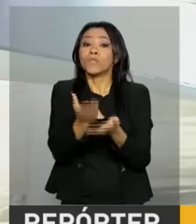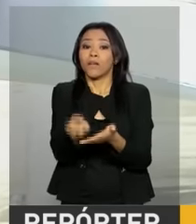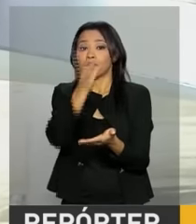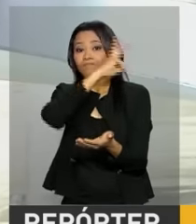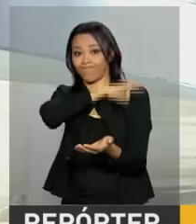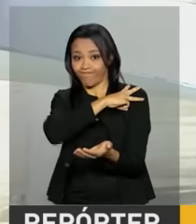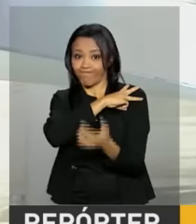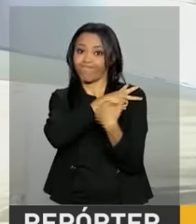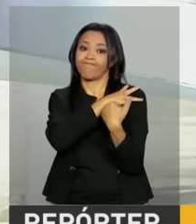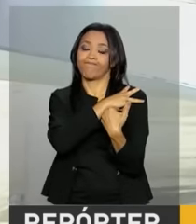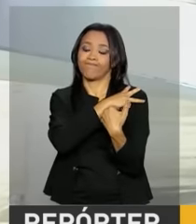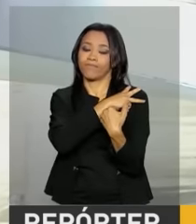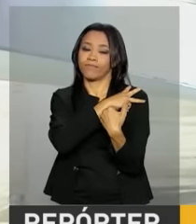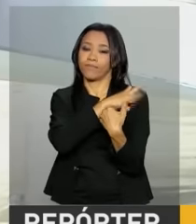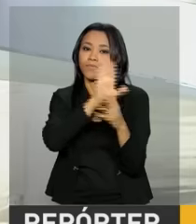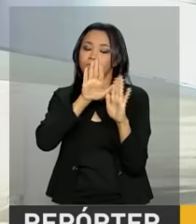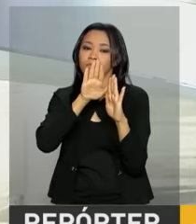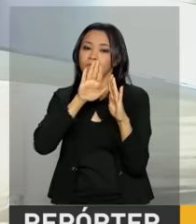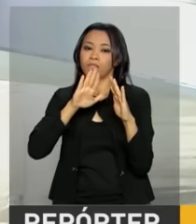médio